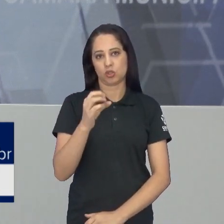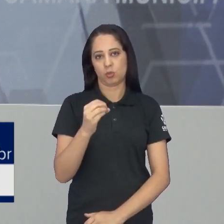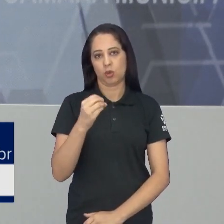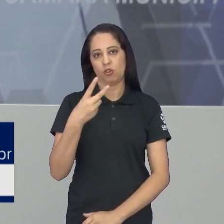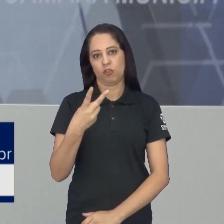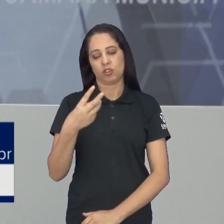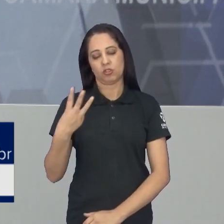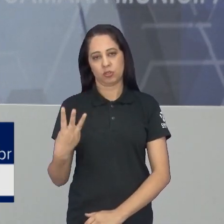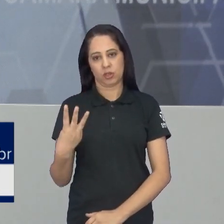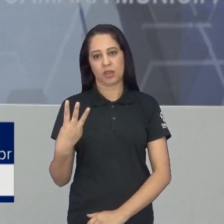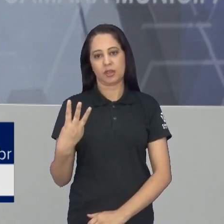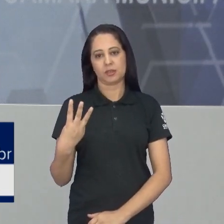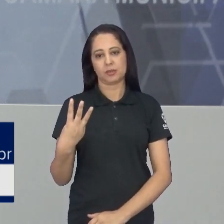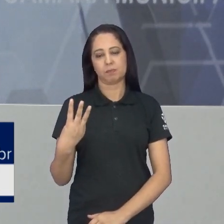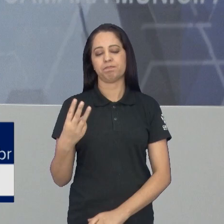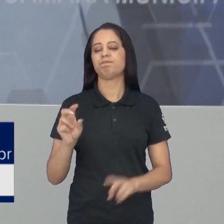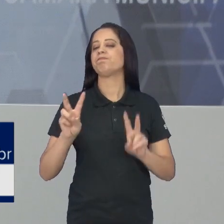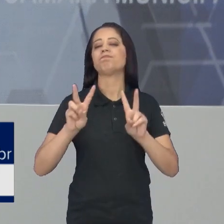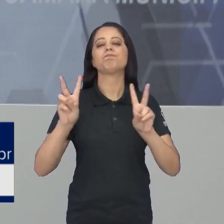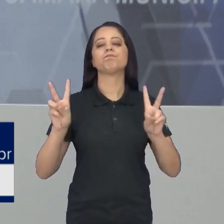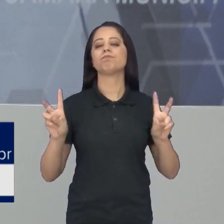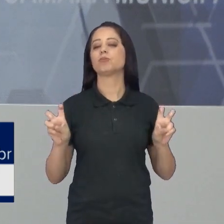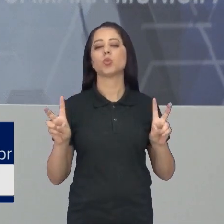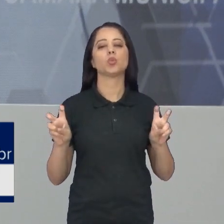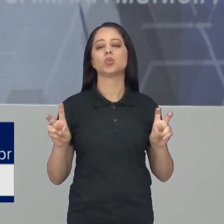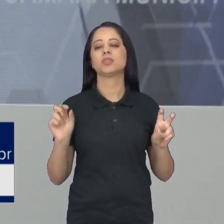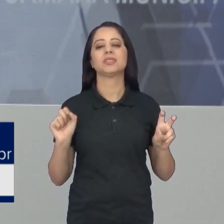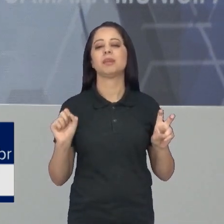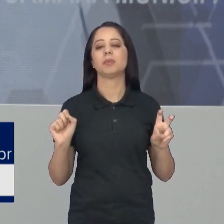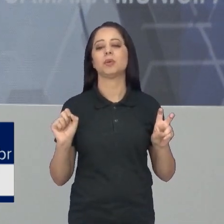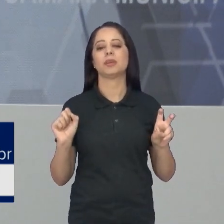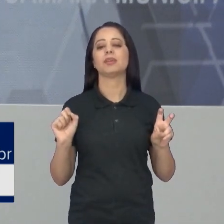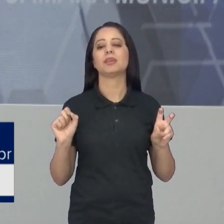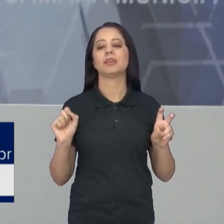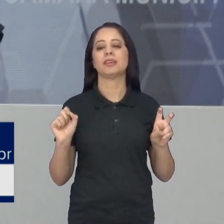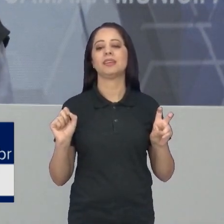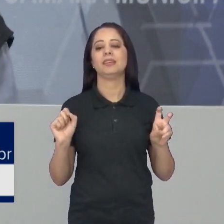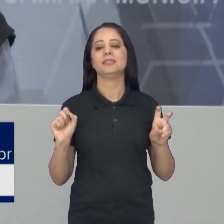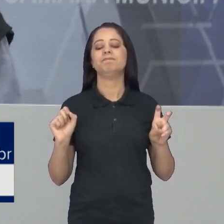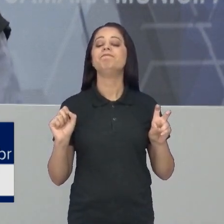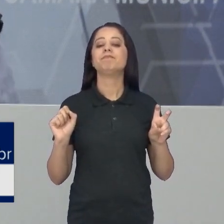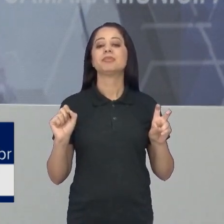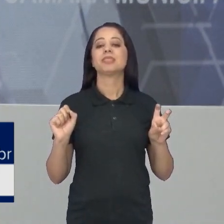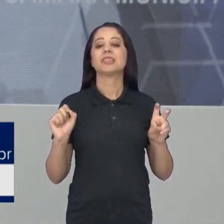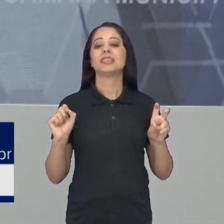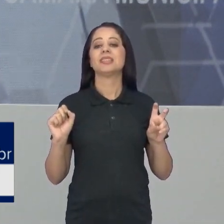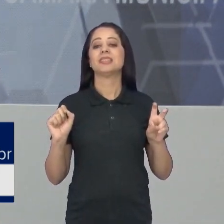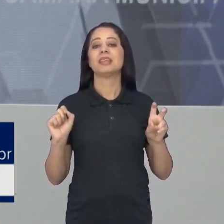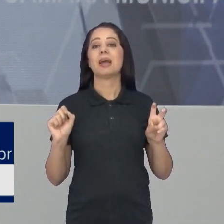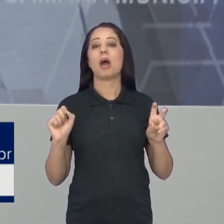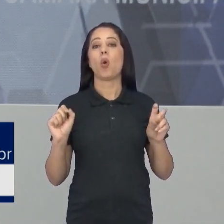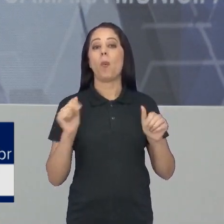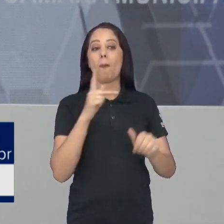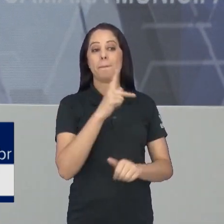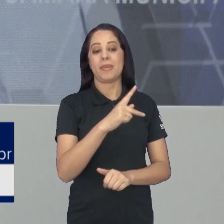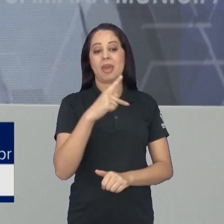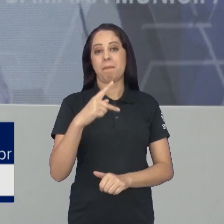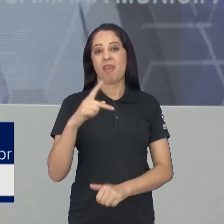03-2023, que fala sobre uma alteração pontual no plano diretor.